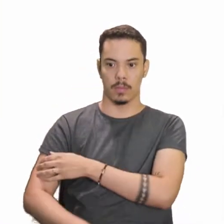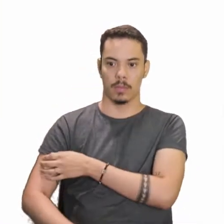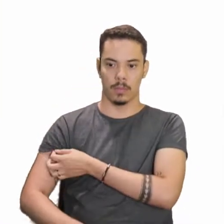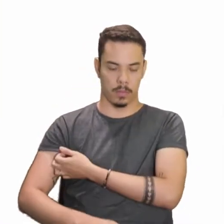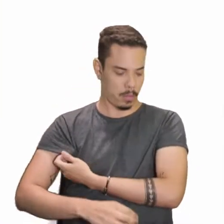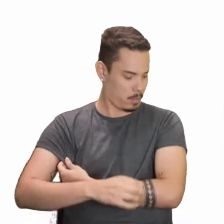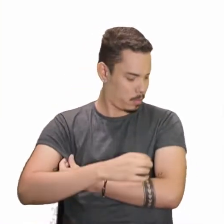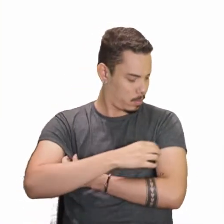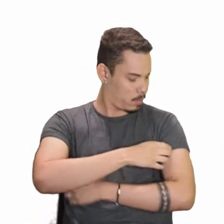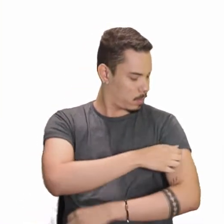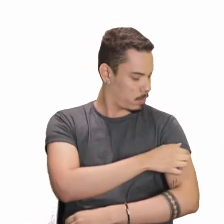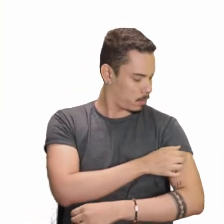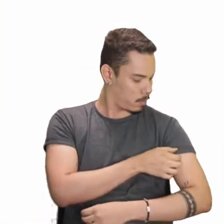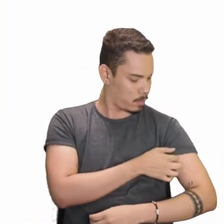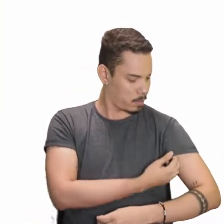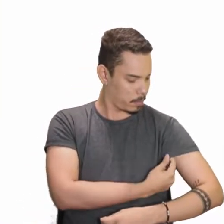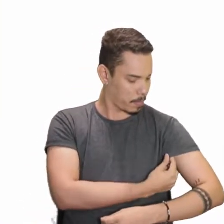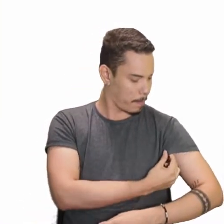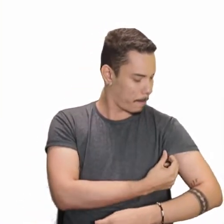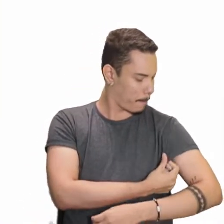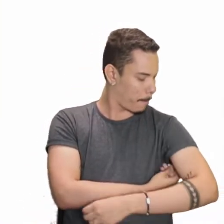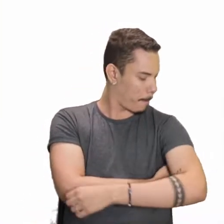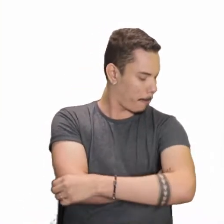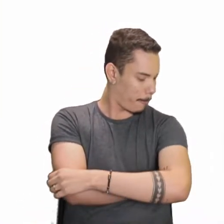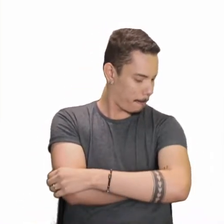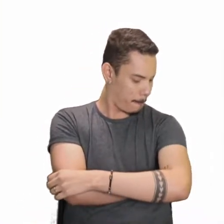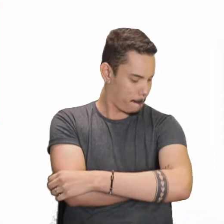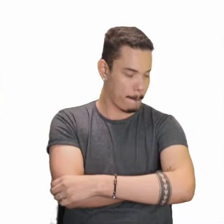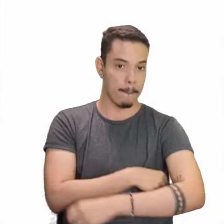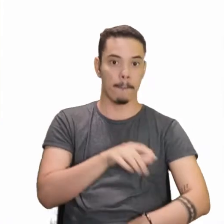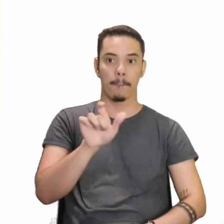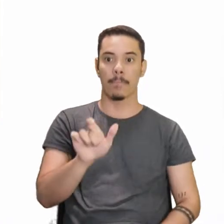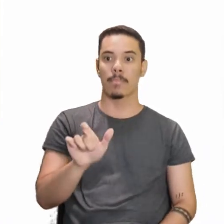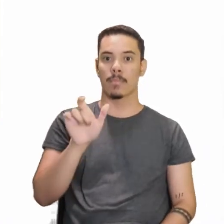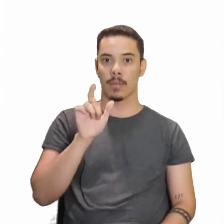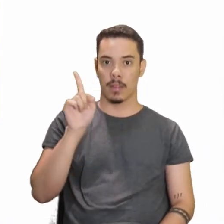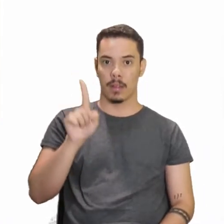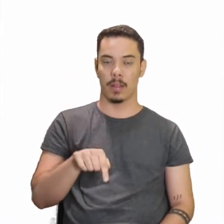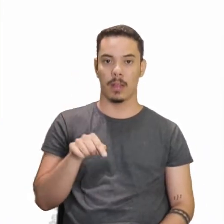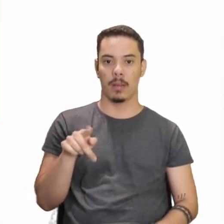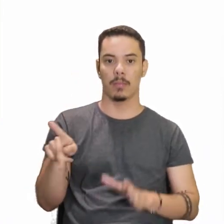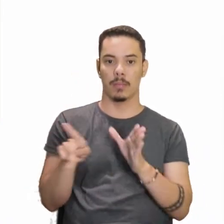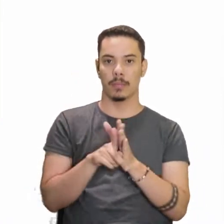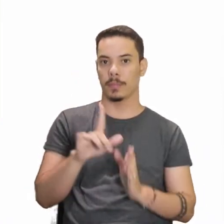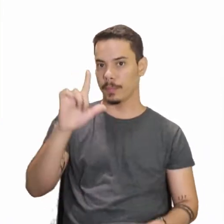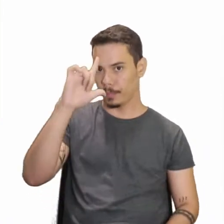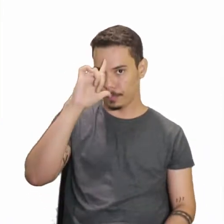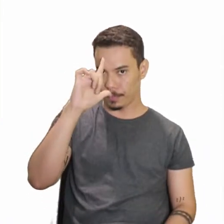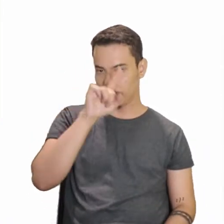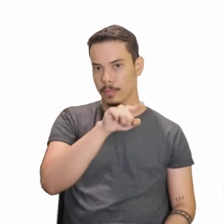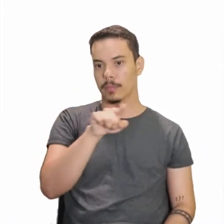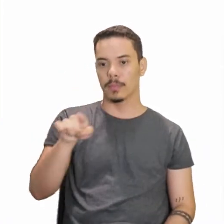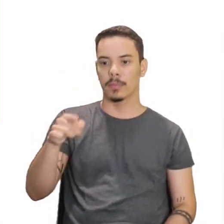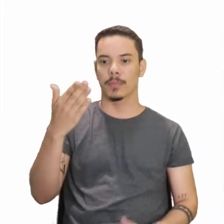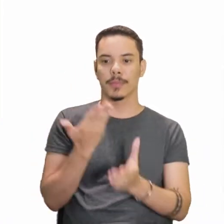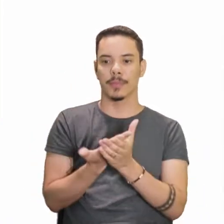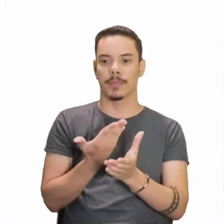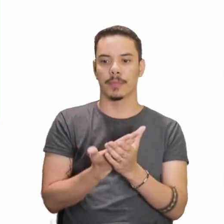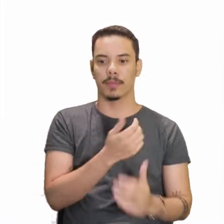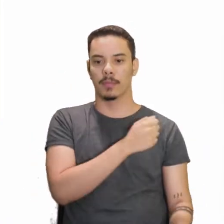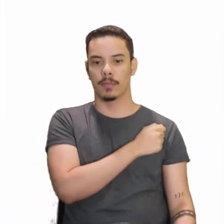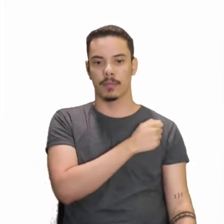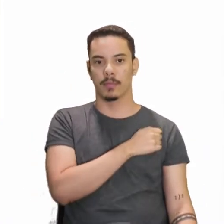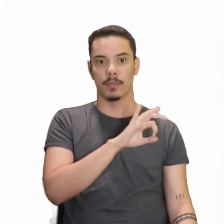Então, a gente diz assim, a palavra X vem do latim. Então, para nosso estudante que está agora estudando e